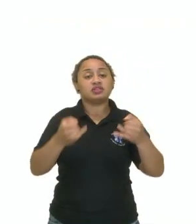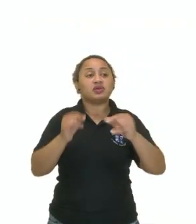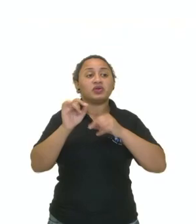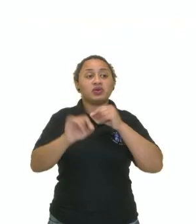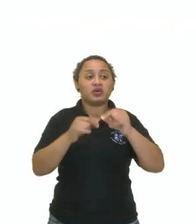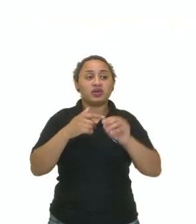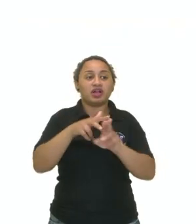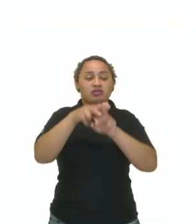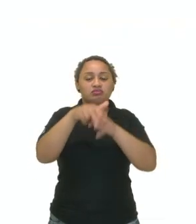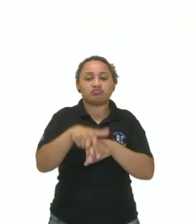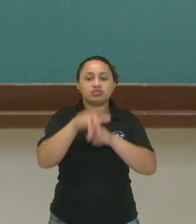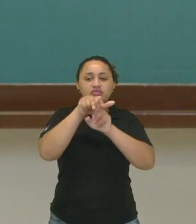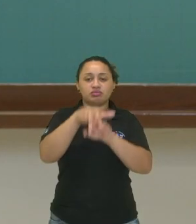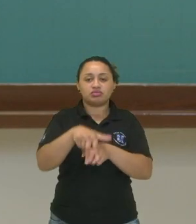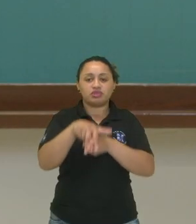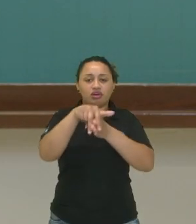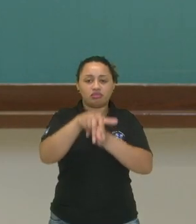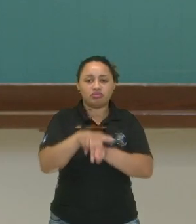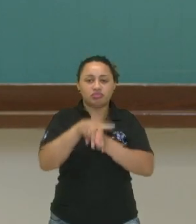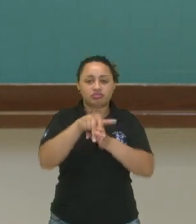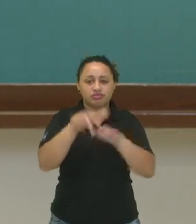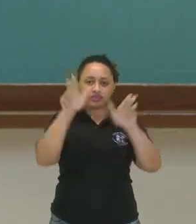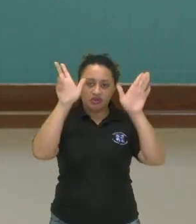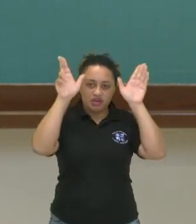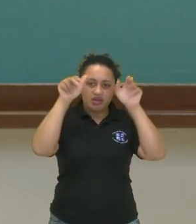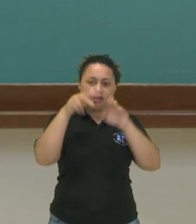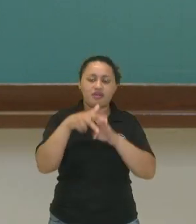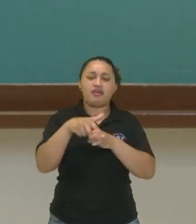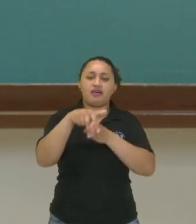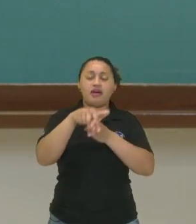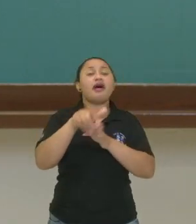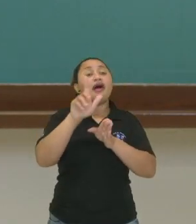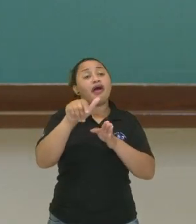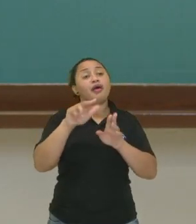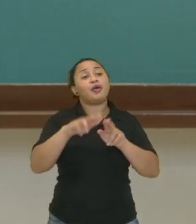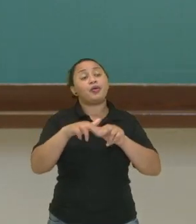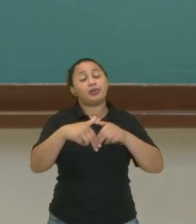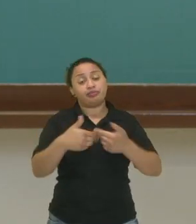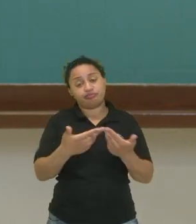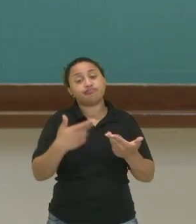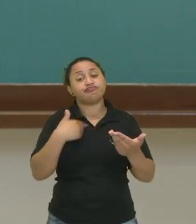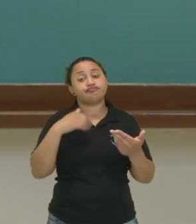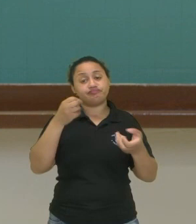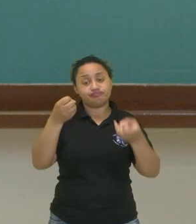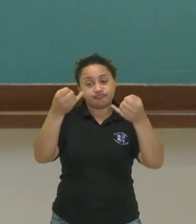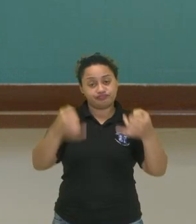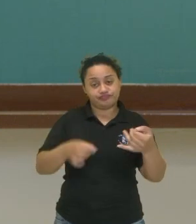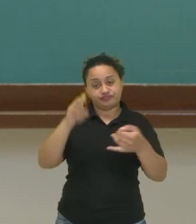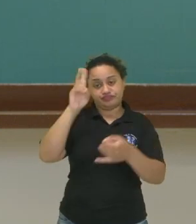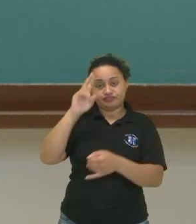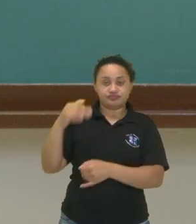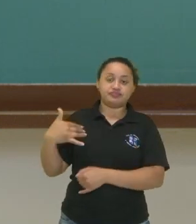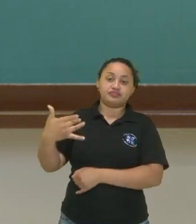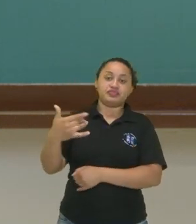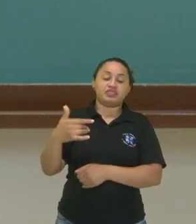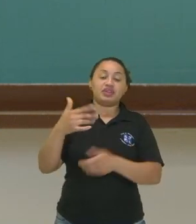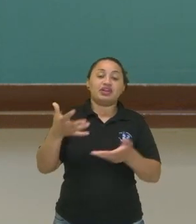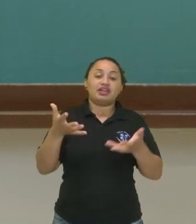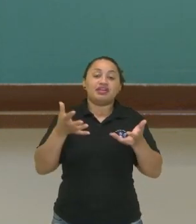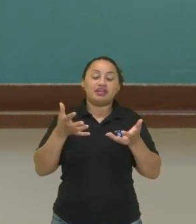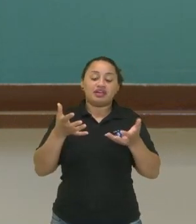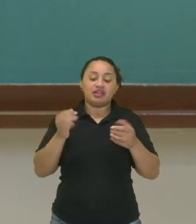a cavalo é um motivo a justificar historicamente que ele queria